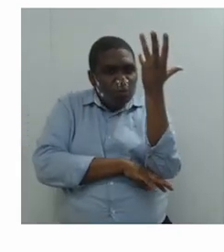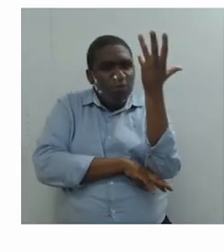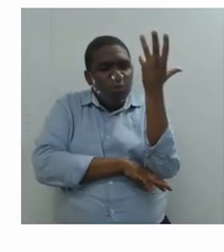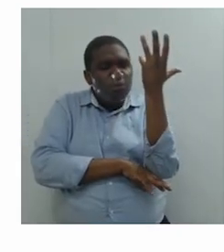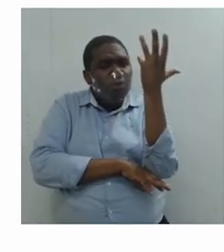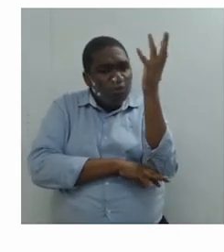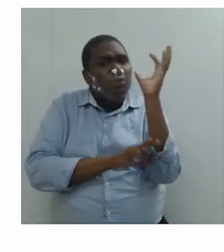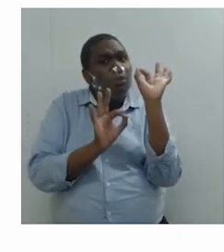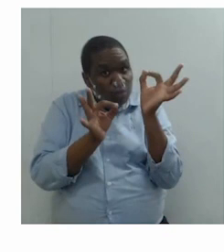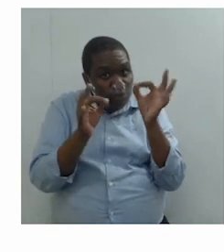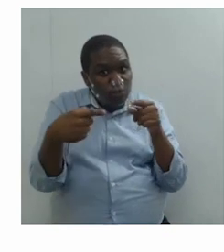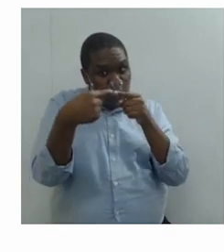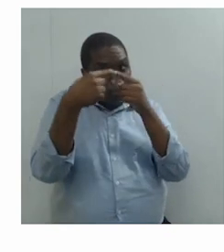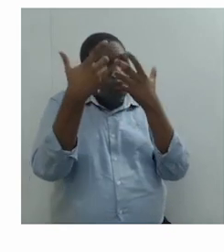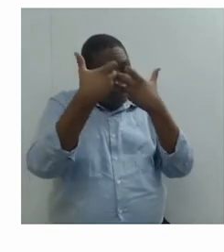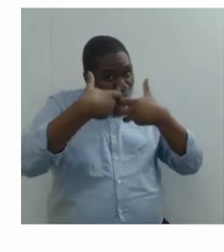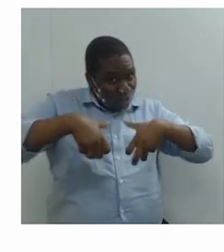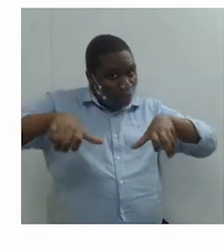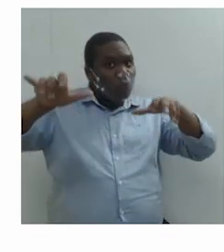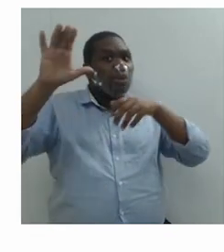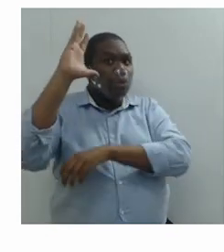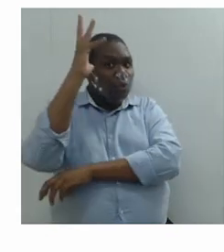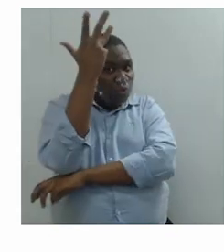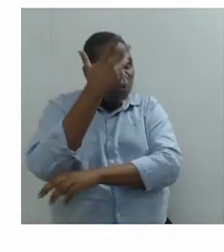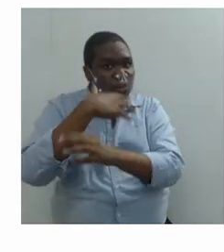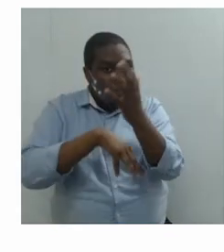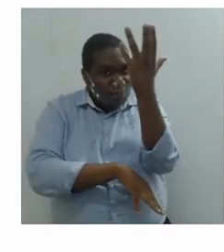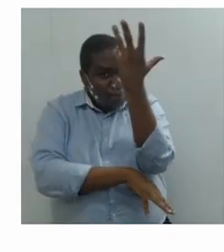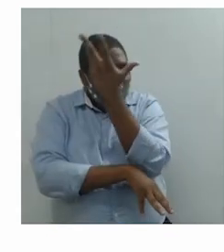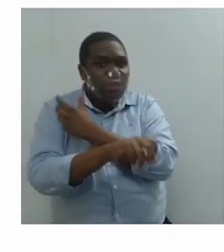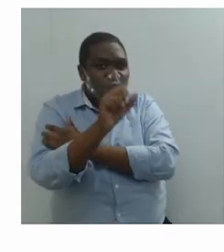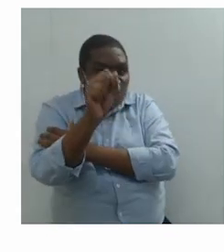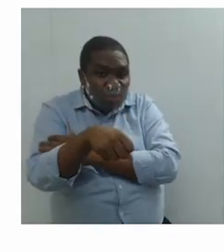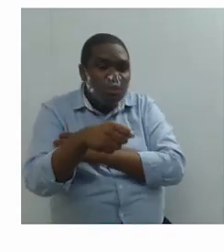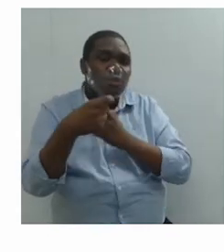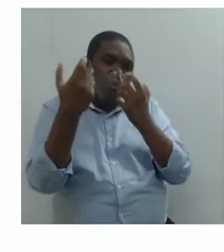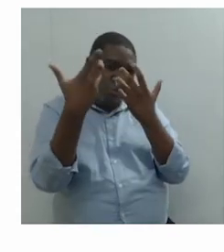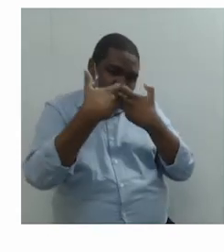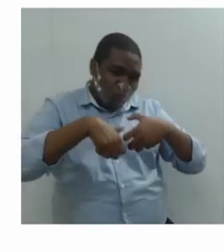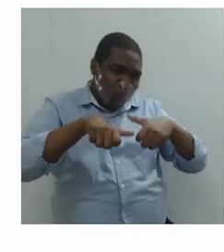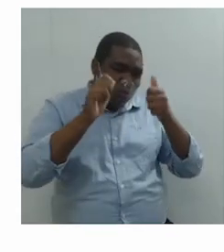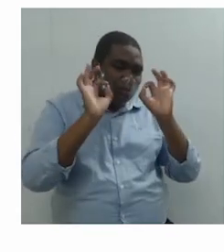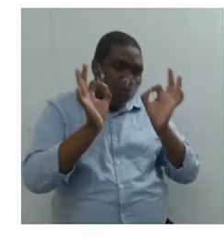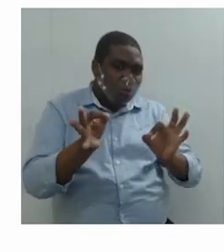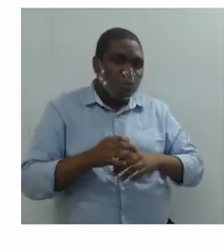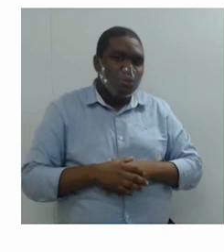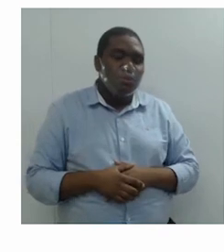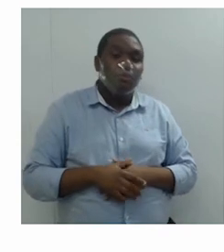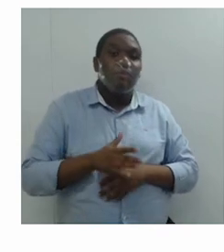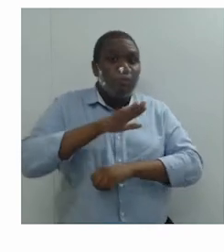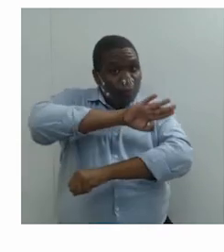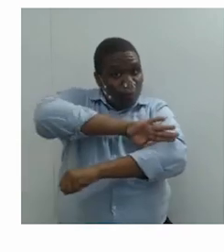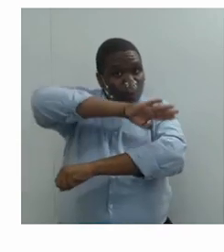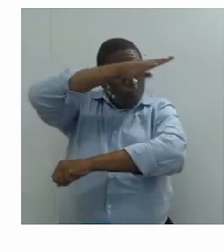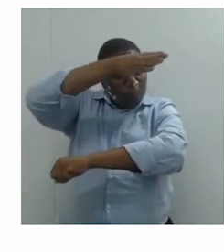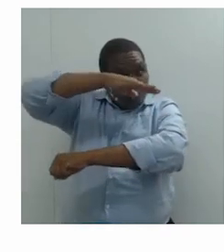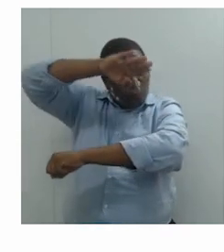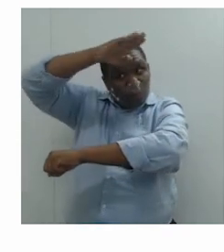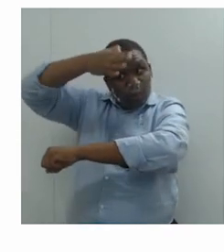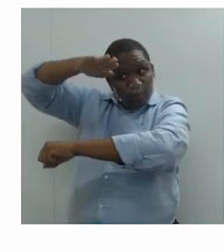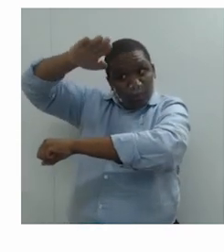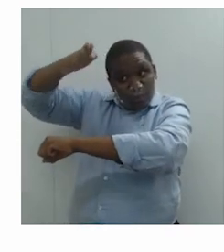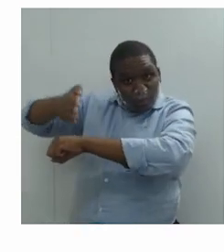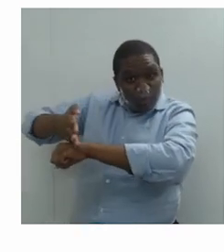Floresta é uma paisagem natural? Sim, ok. Conjunto de montanhas?